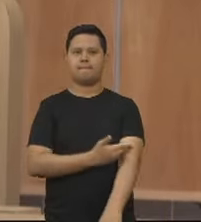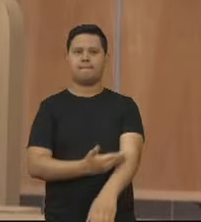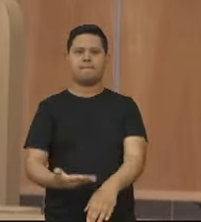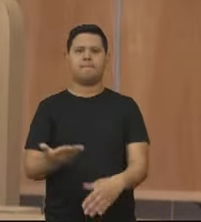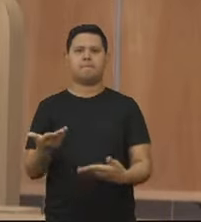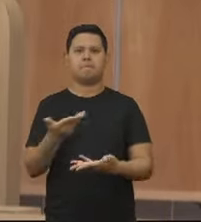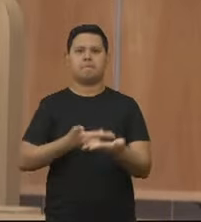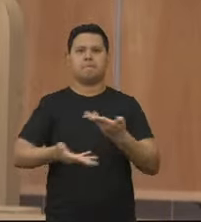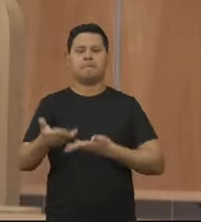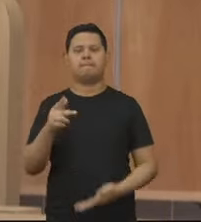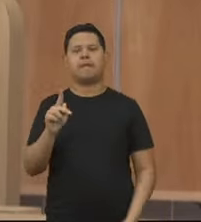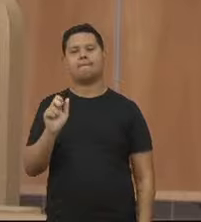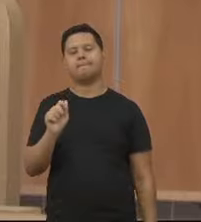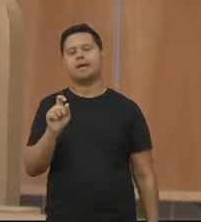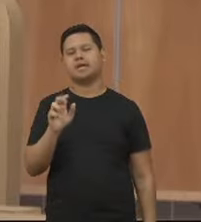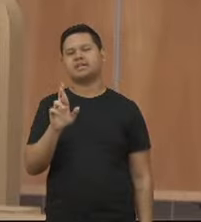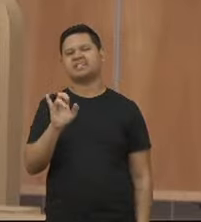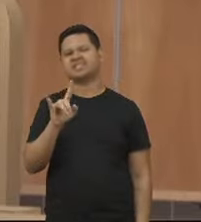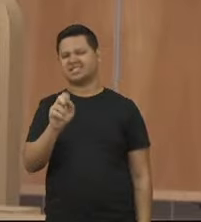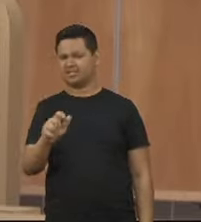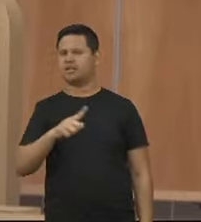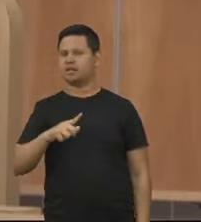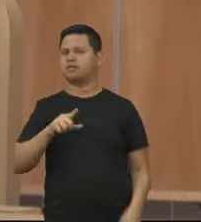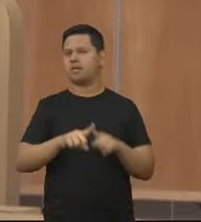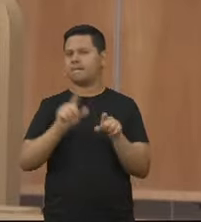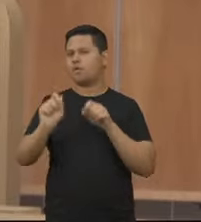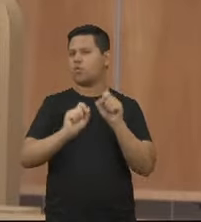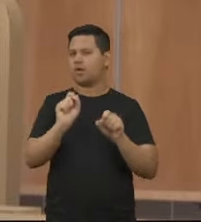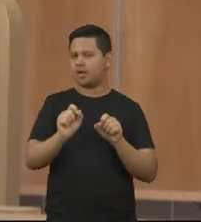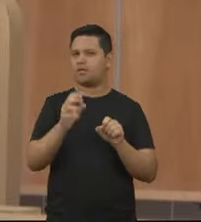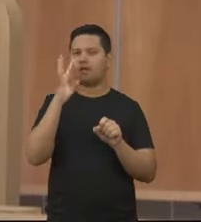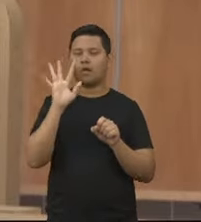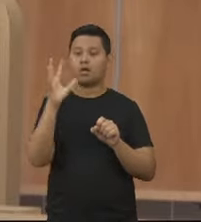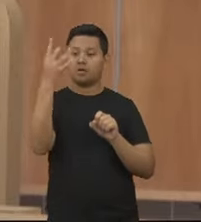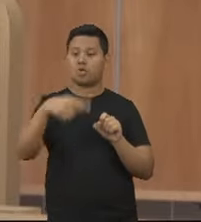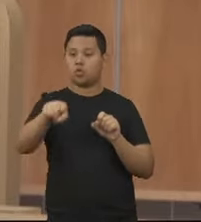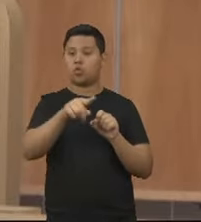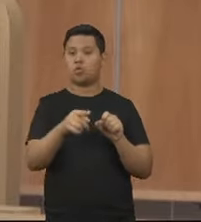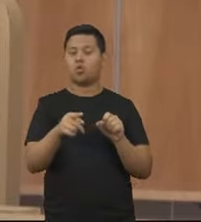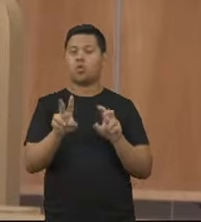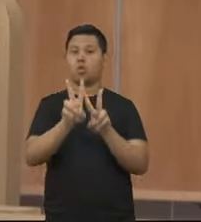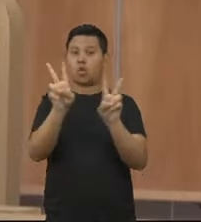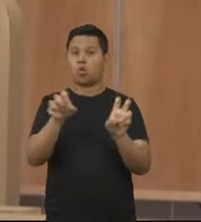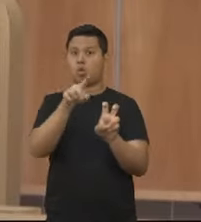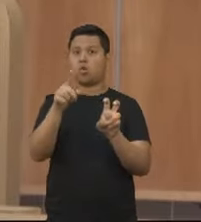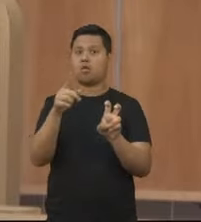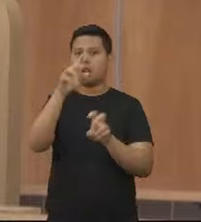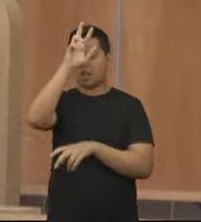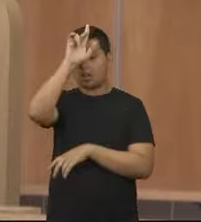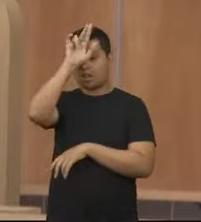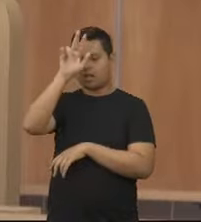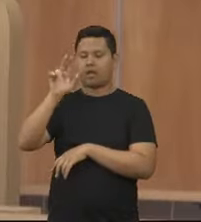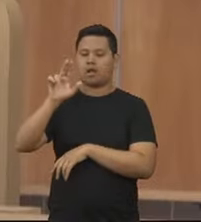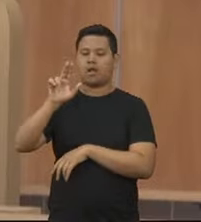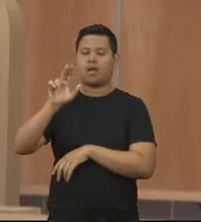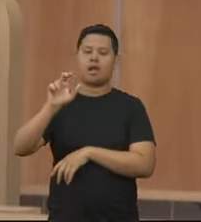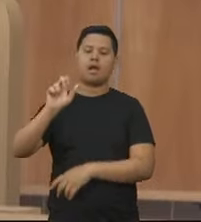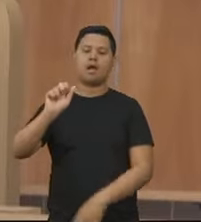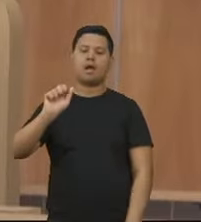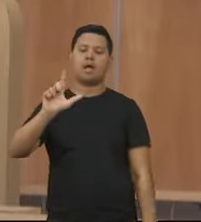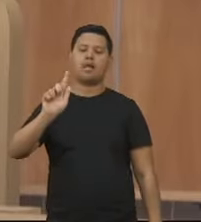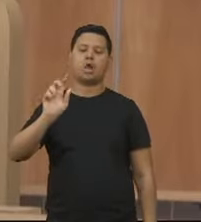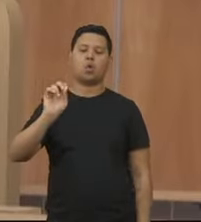Aparecida. Teve também, ultimamente, o caso do cavalo de Lagoinha.